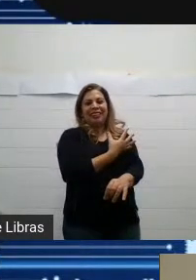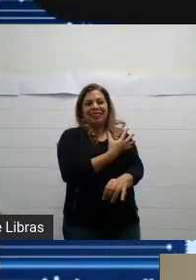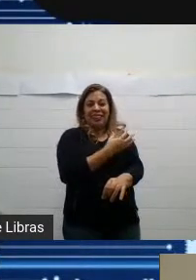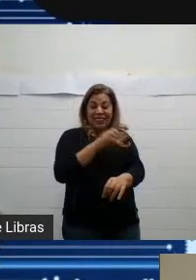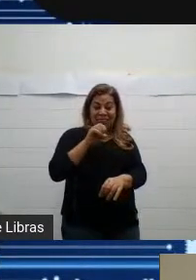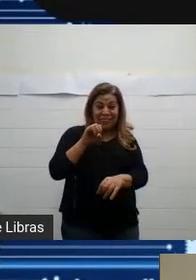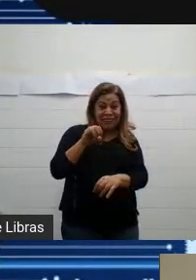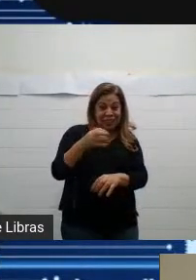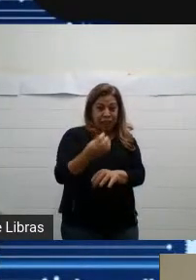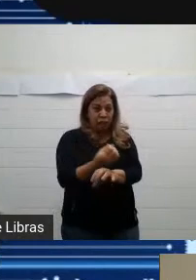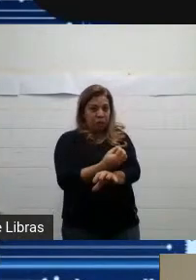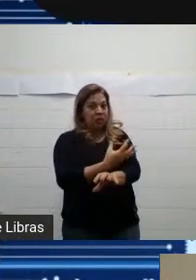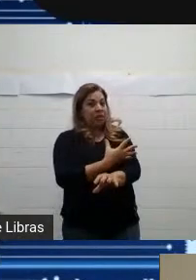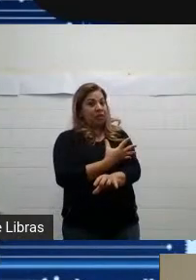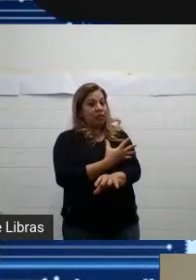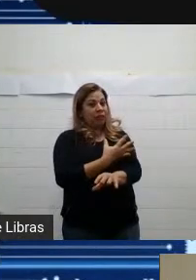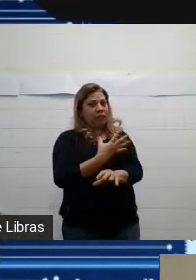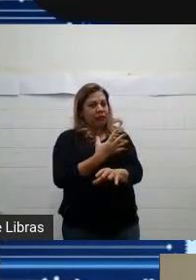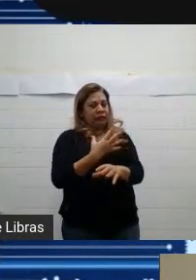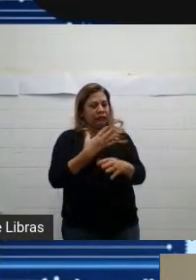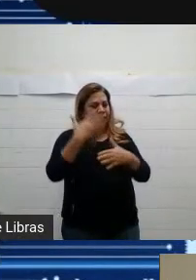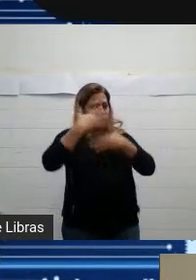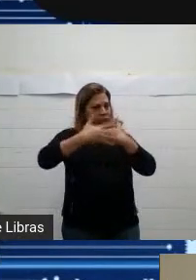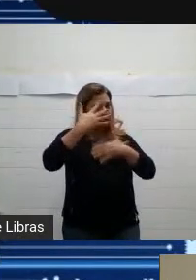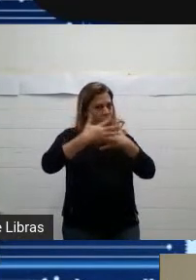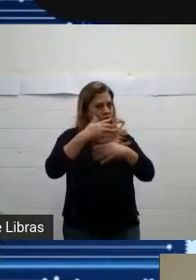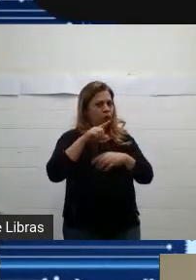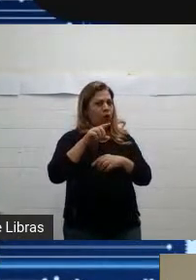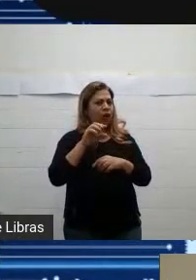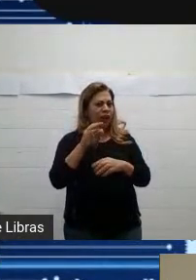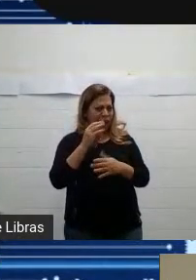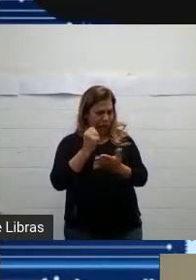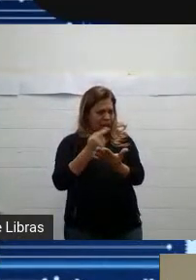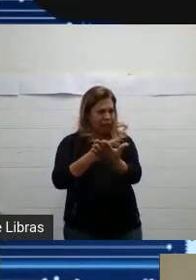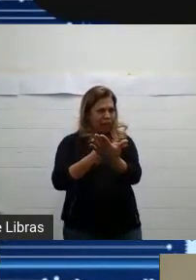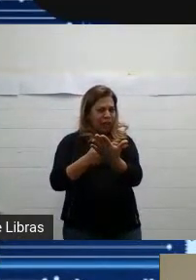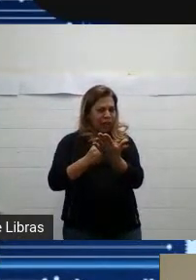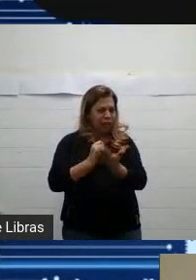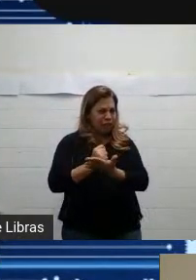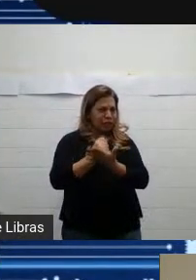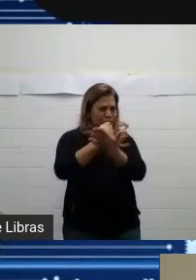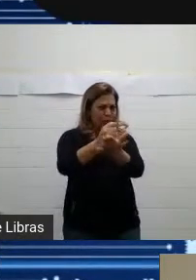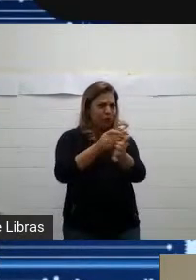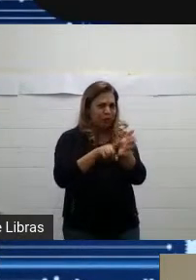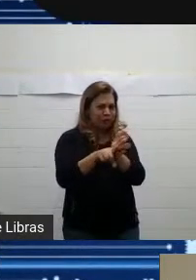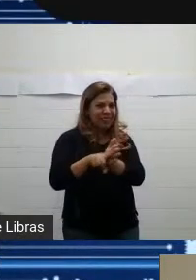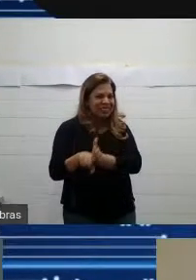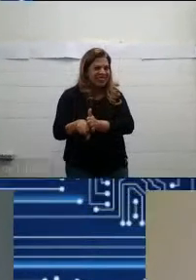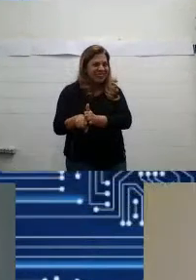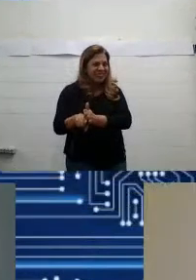emoção, ao invés de atrapalhar, se ela colabora aí com a pesquisa?